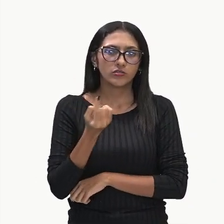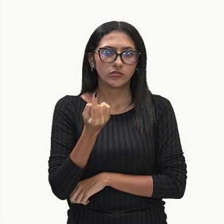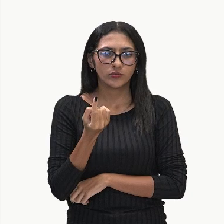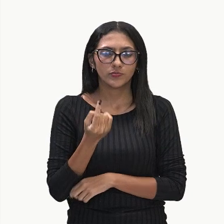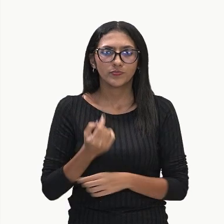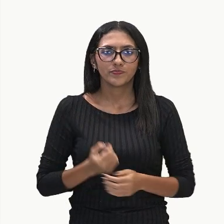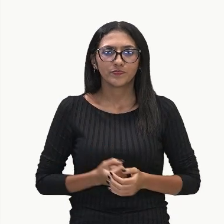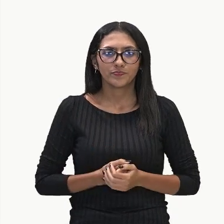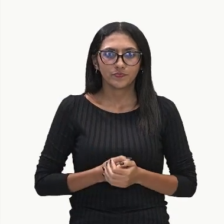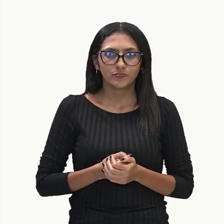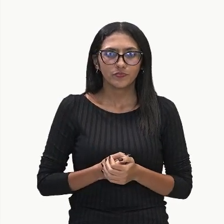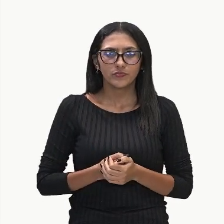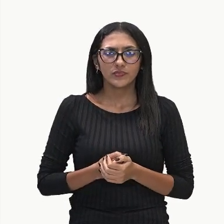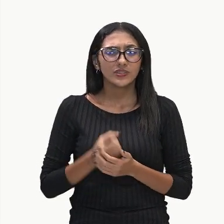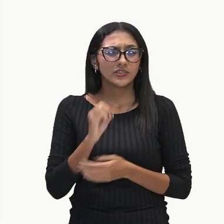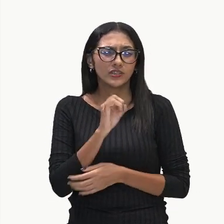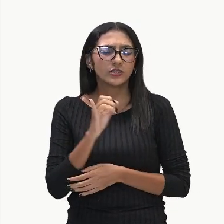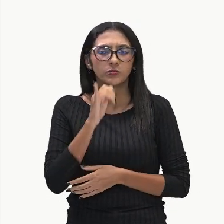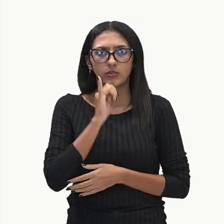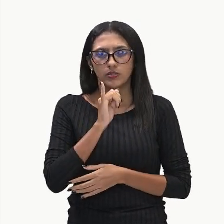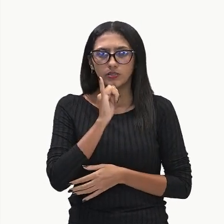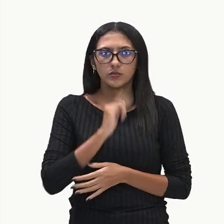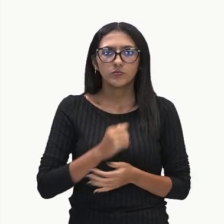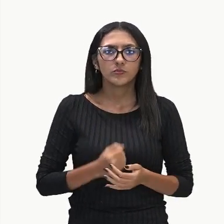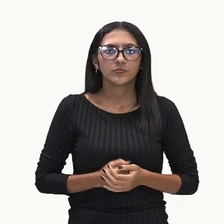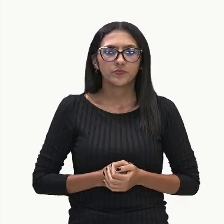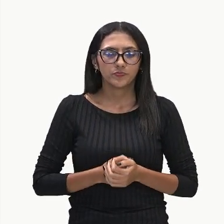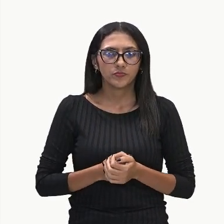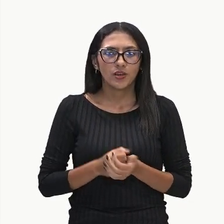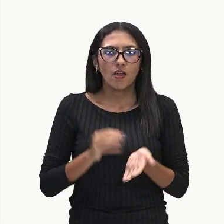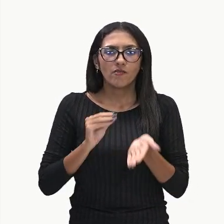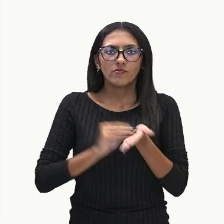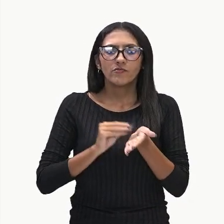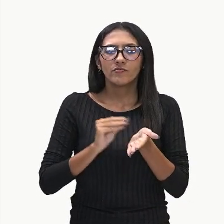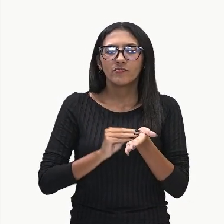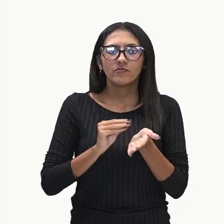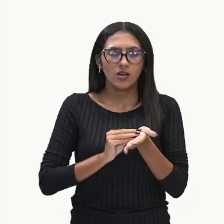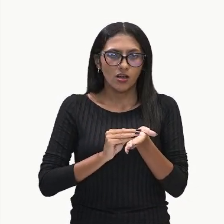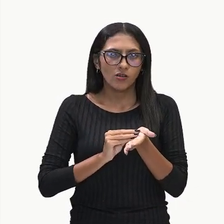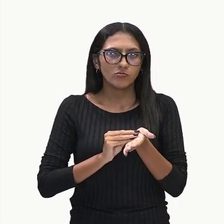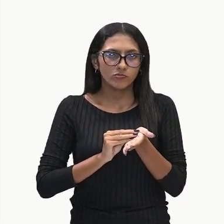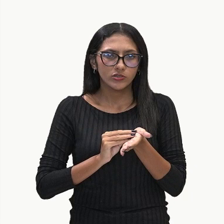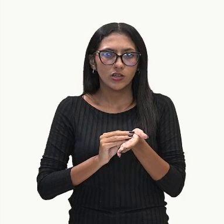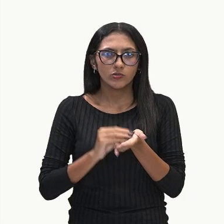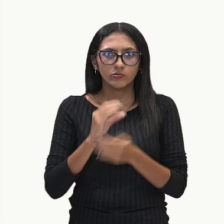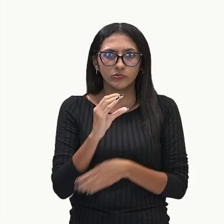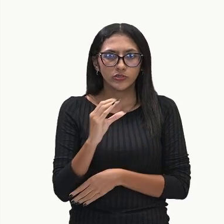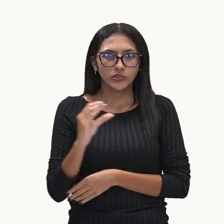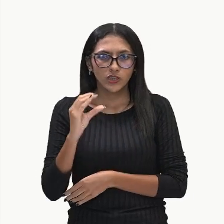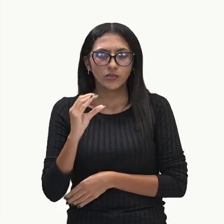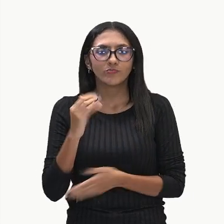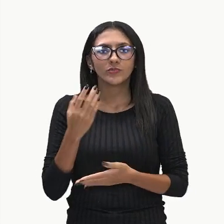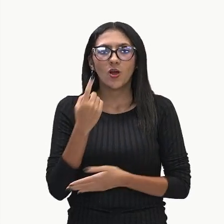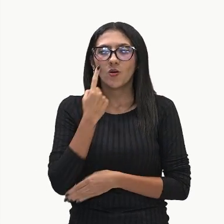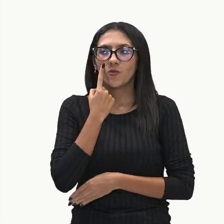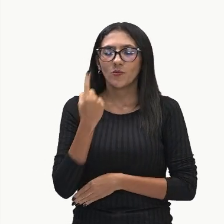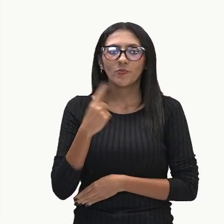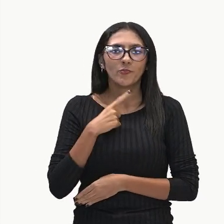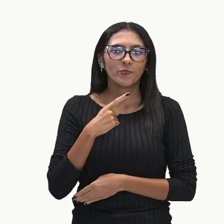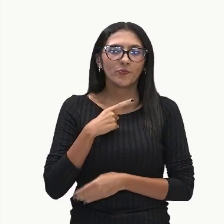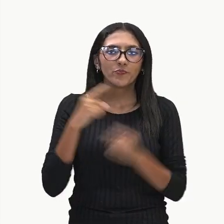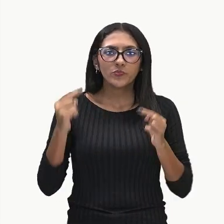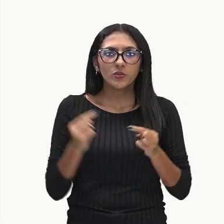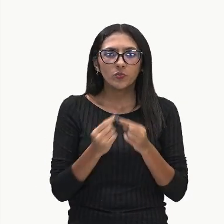não existe ali, quando o C tem o valor igual a zero, nós caímos justamente aqui, ó,